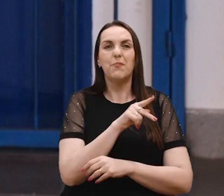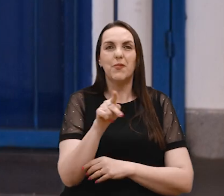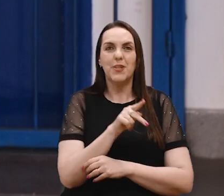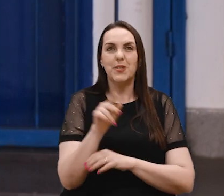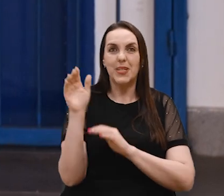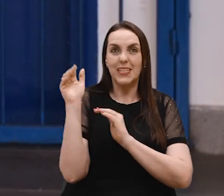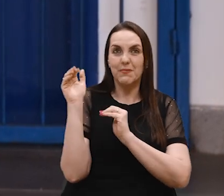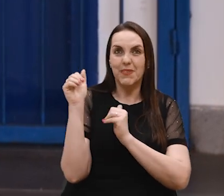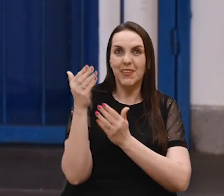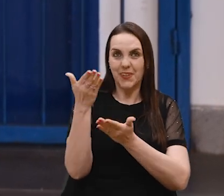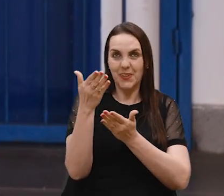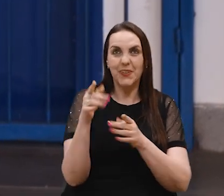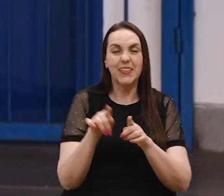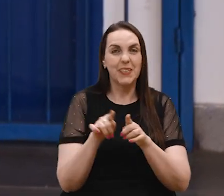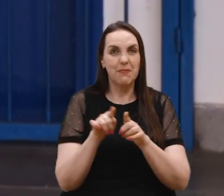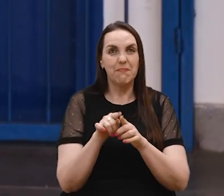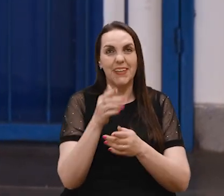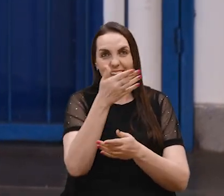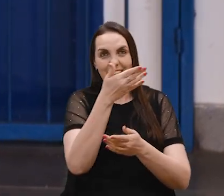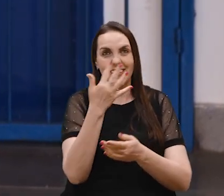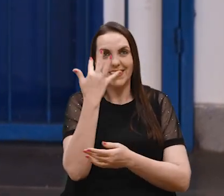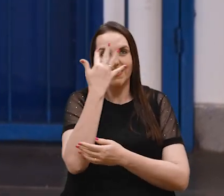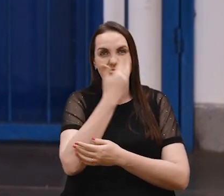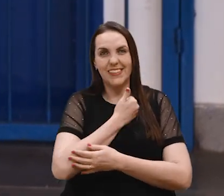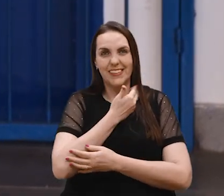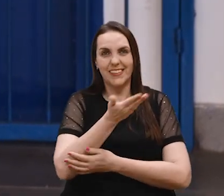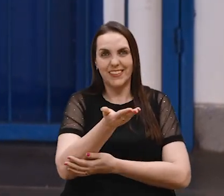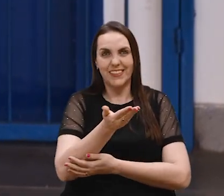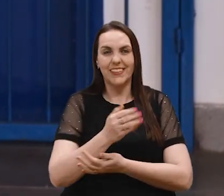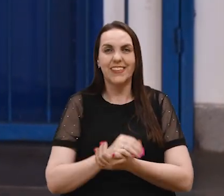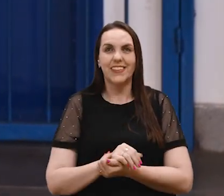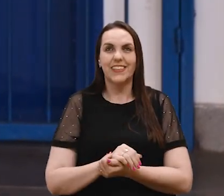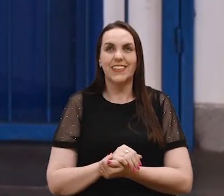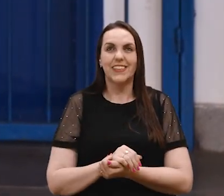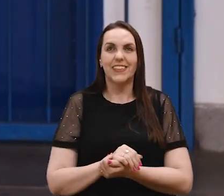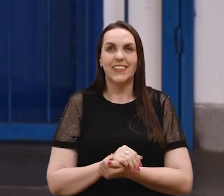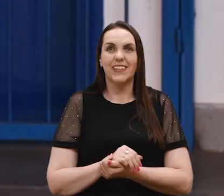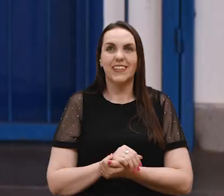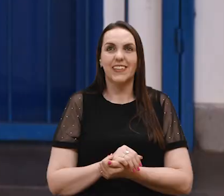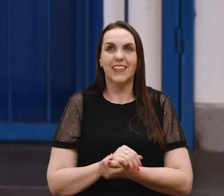espanhol e nossa moça que fala lindamente,